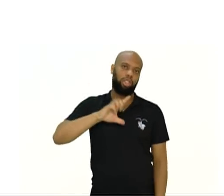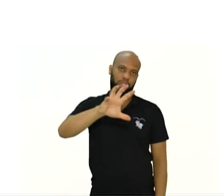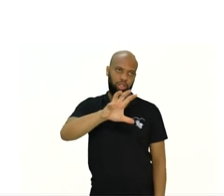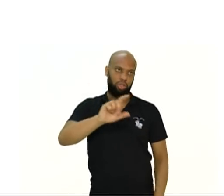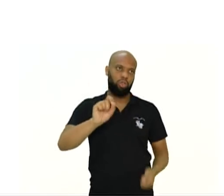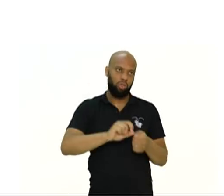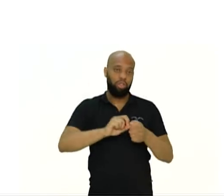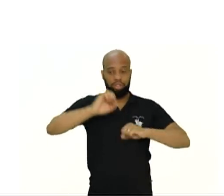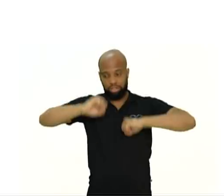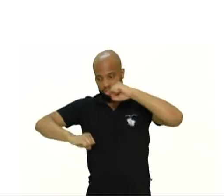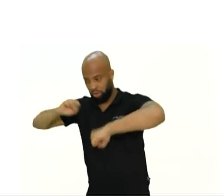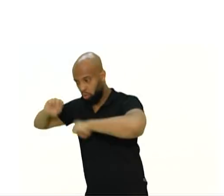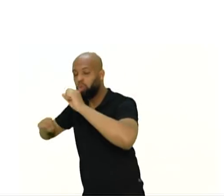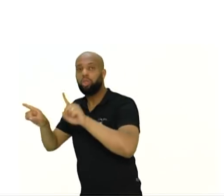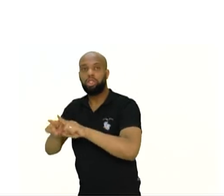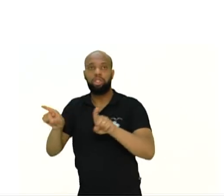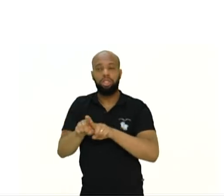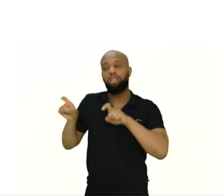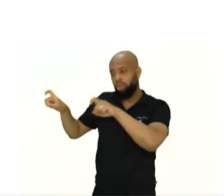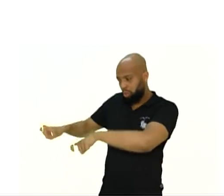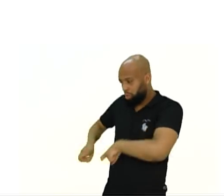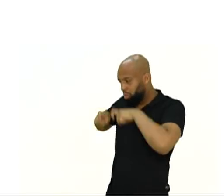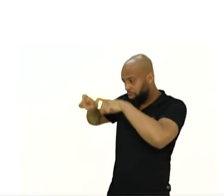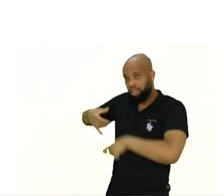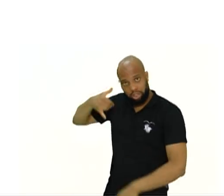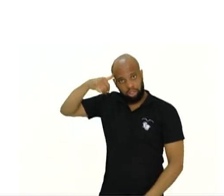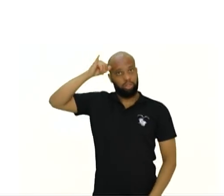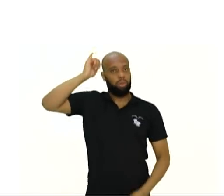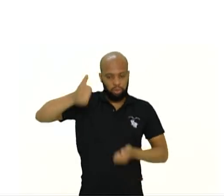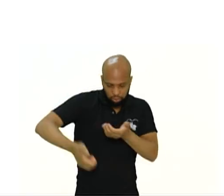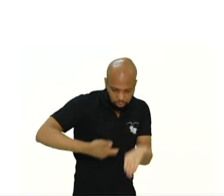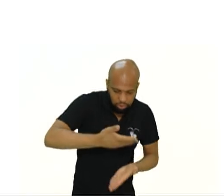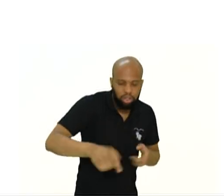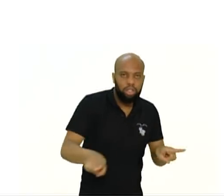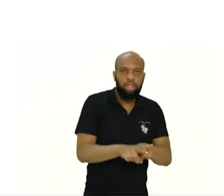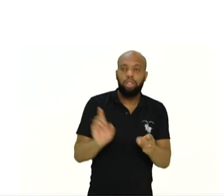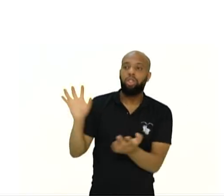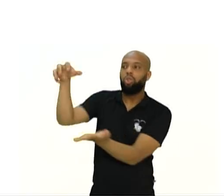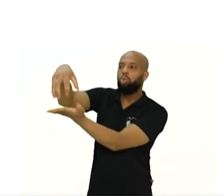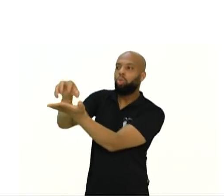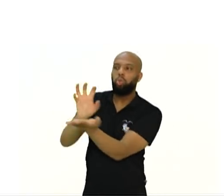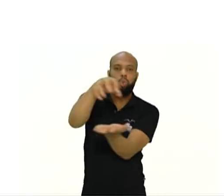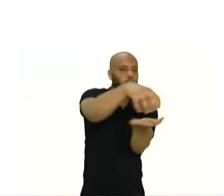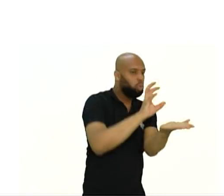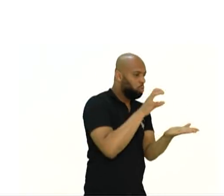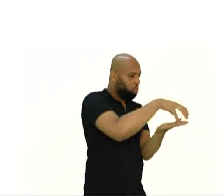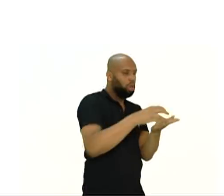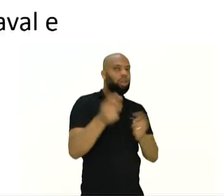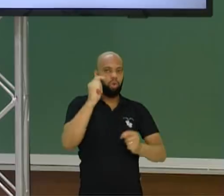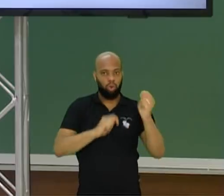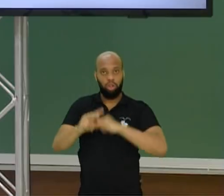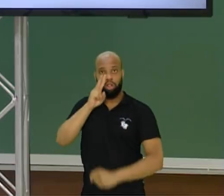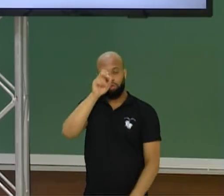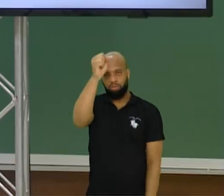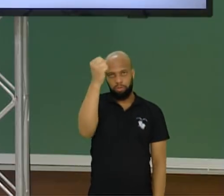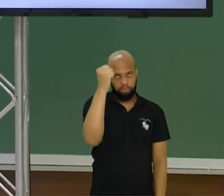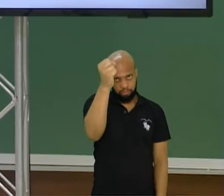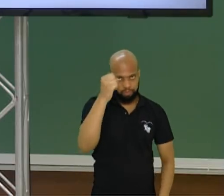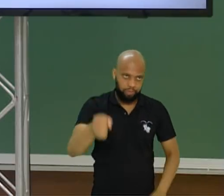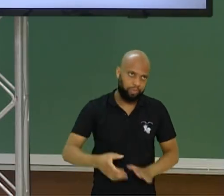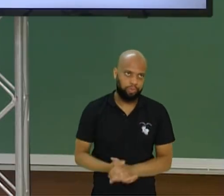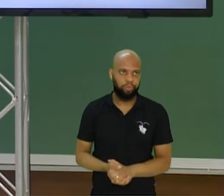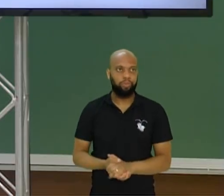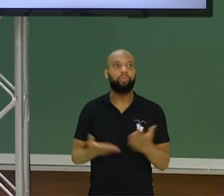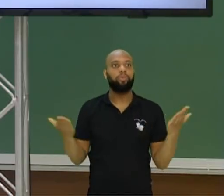né, pelas indústrias, pela agropecuária. Então, esses setores da economia, eles são bastante fortes no país.